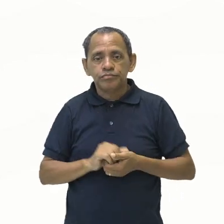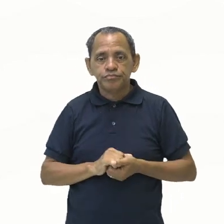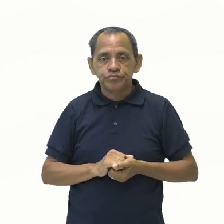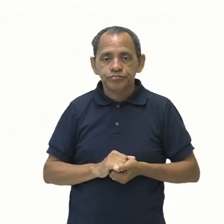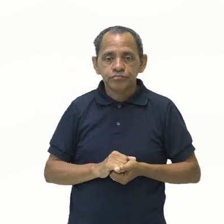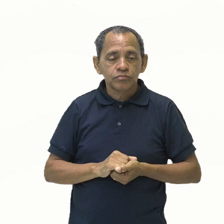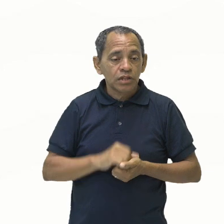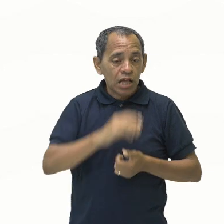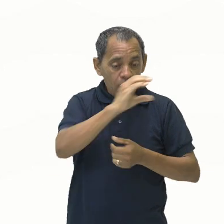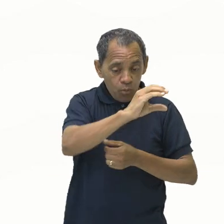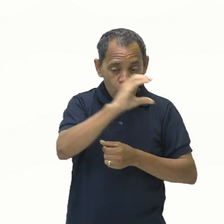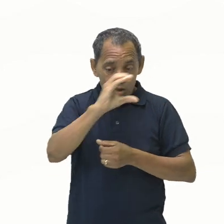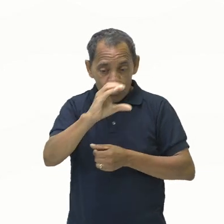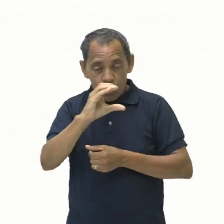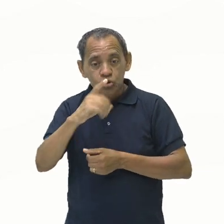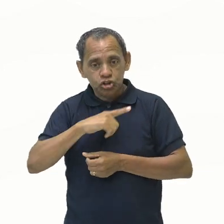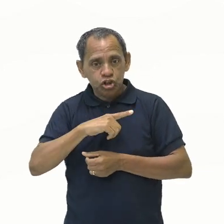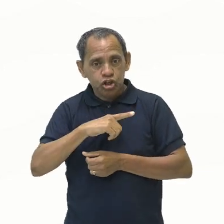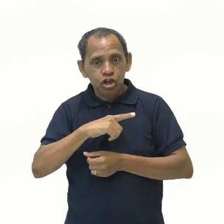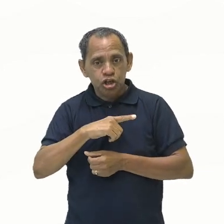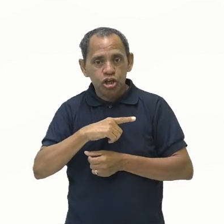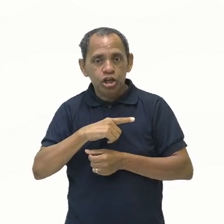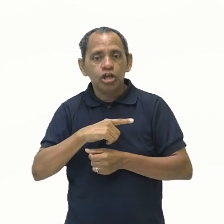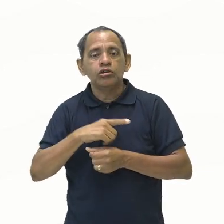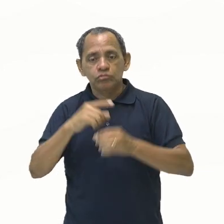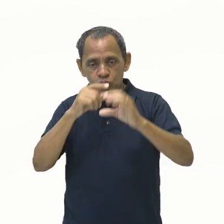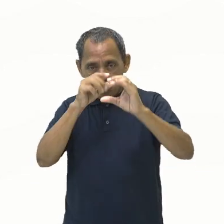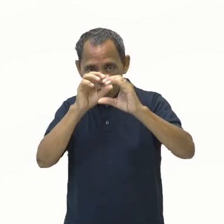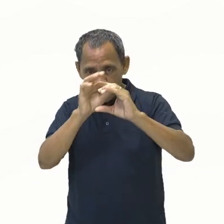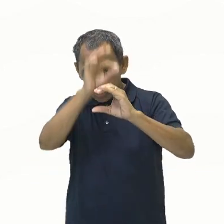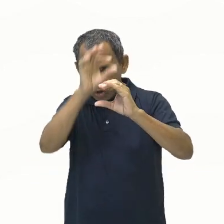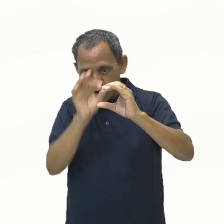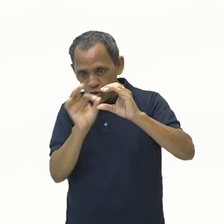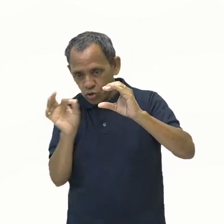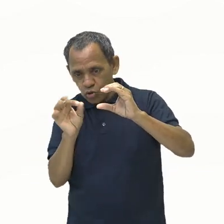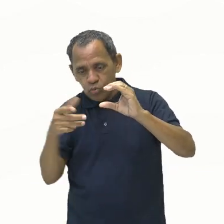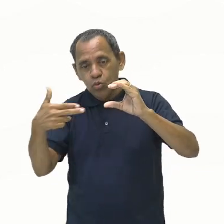carbono. Olha, já tem uma ligação dupla aqui. Carbono,